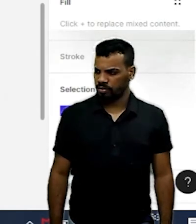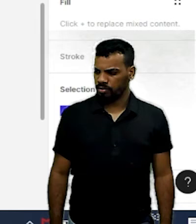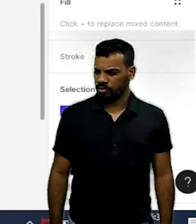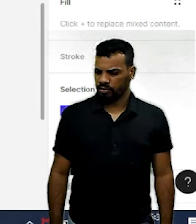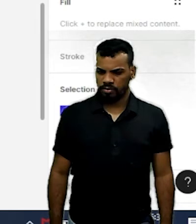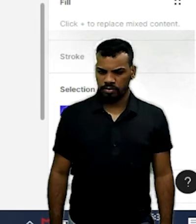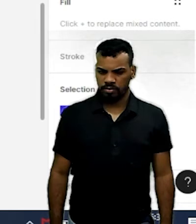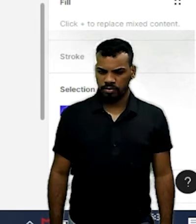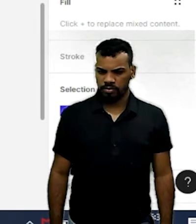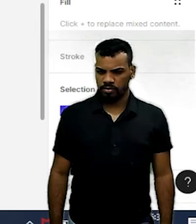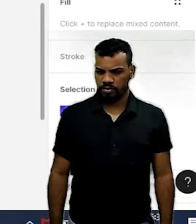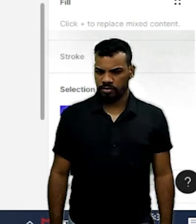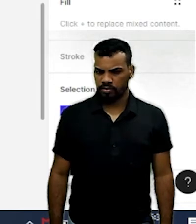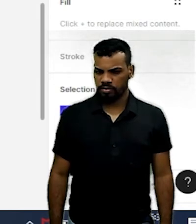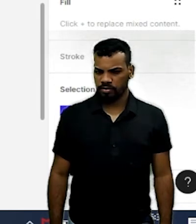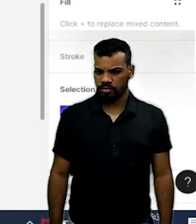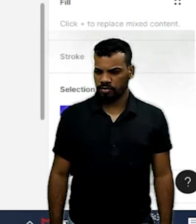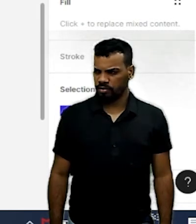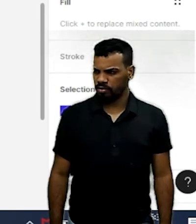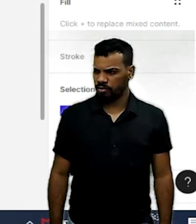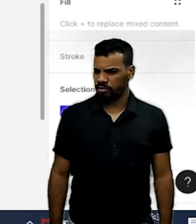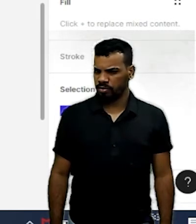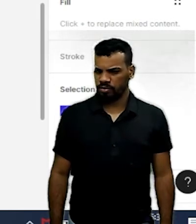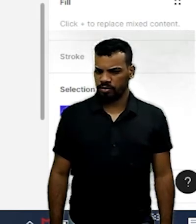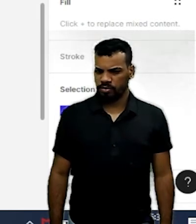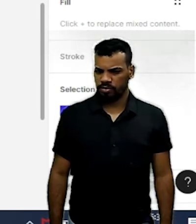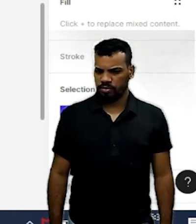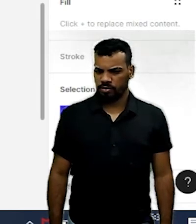Mas tá dando certo, né?